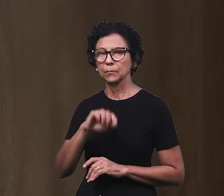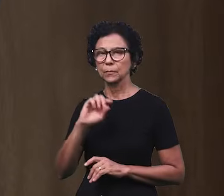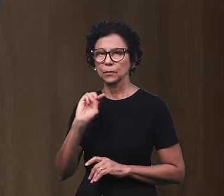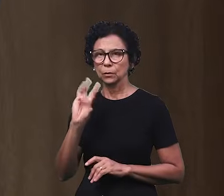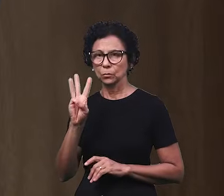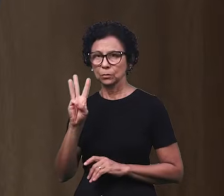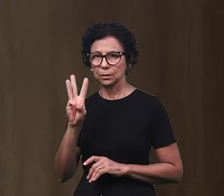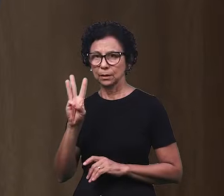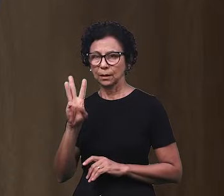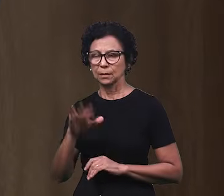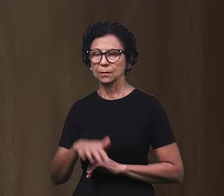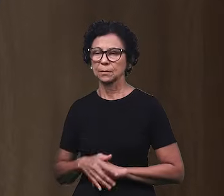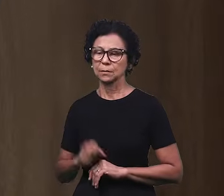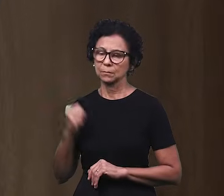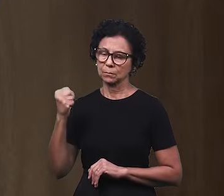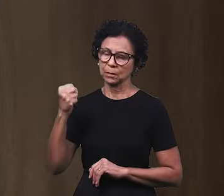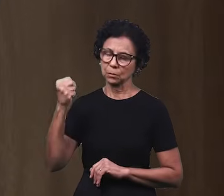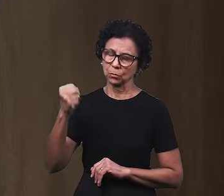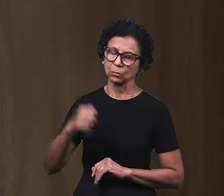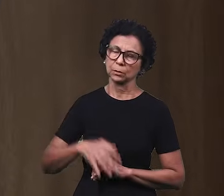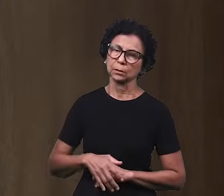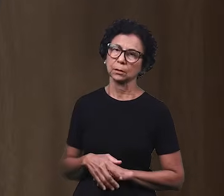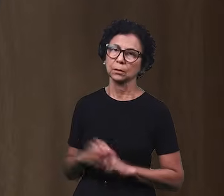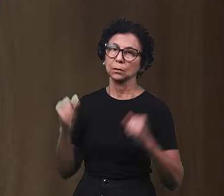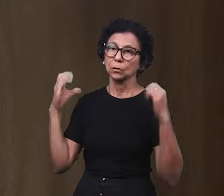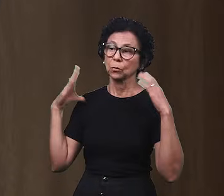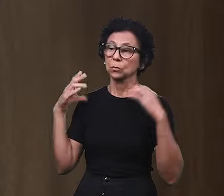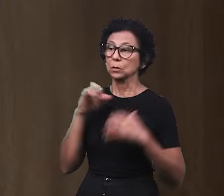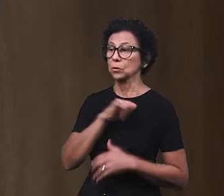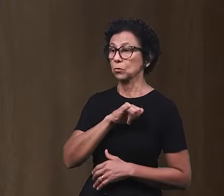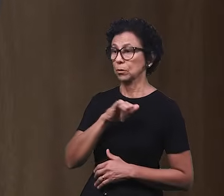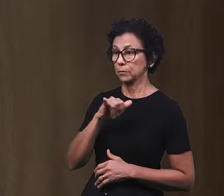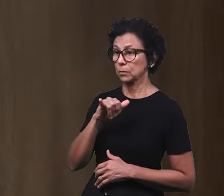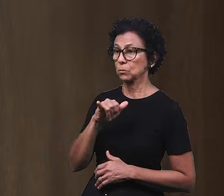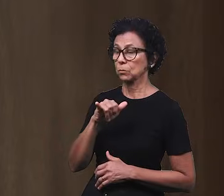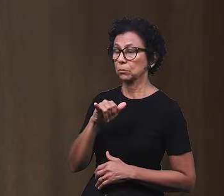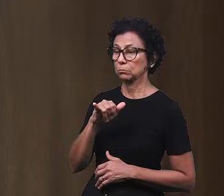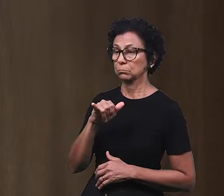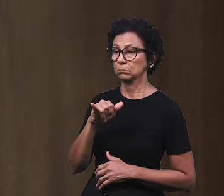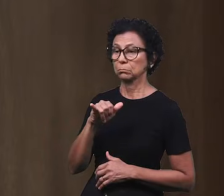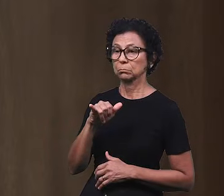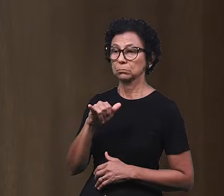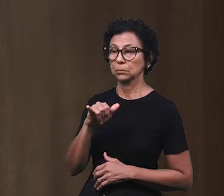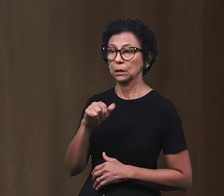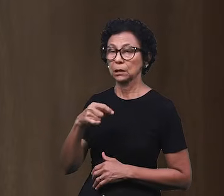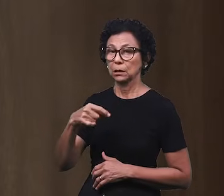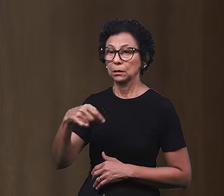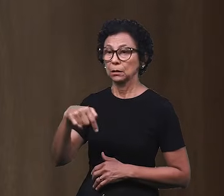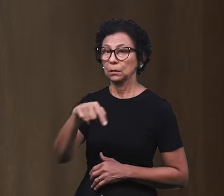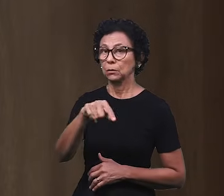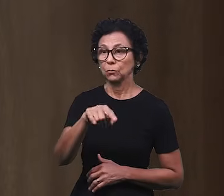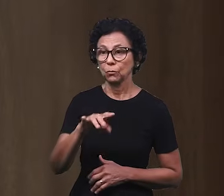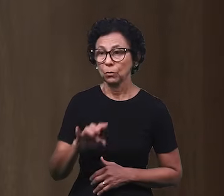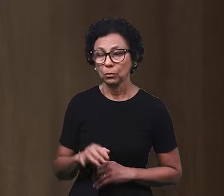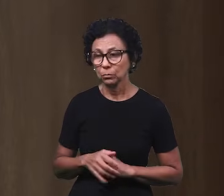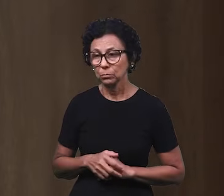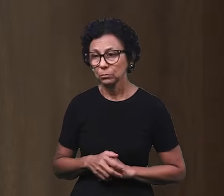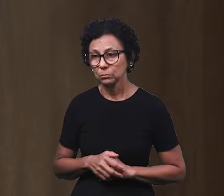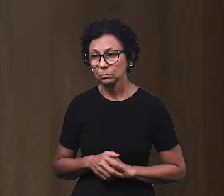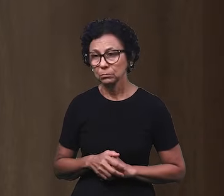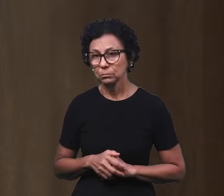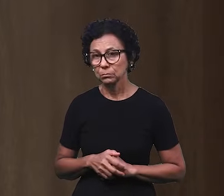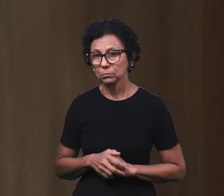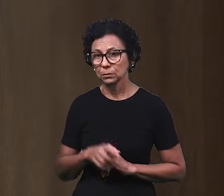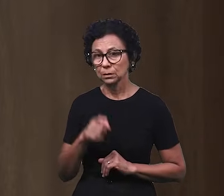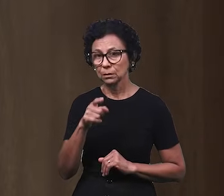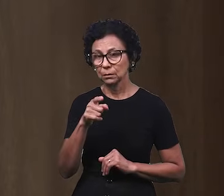dos anjos, né, que deram ali a informação, glorificaram, mas também foram a Belém e tiveram a informação. Já